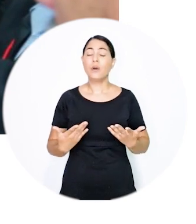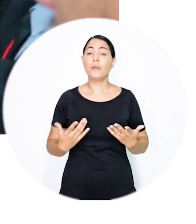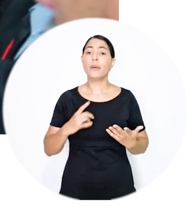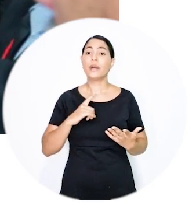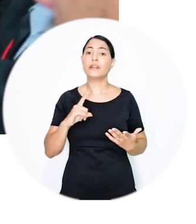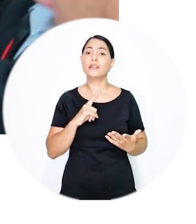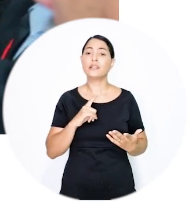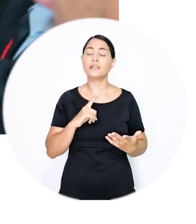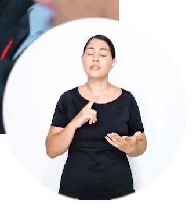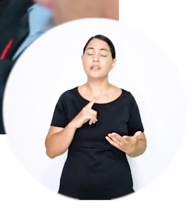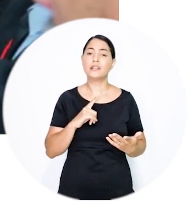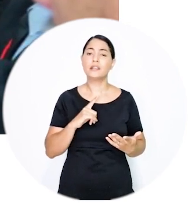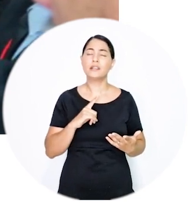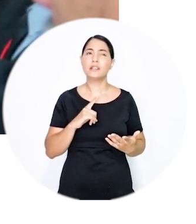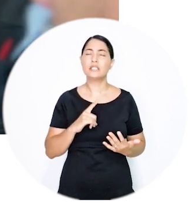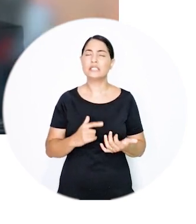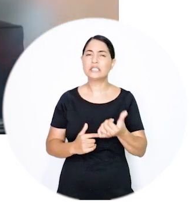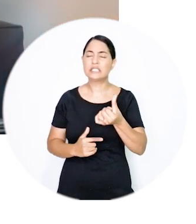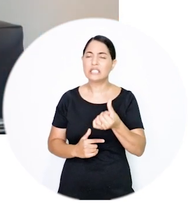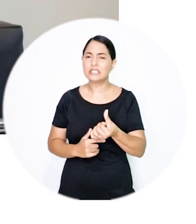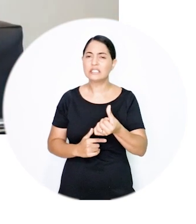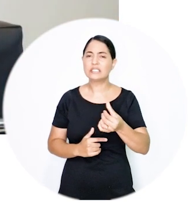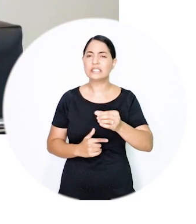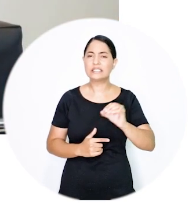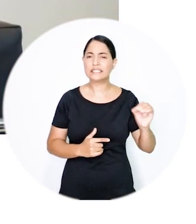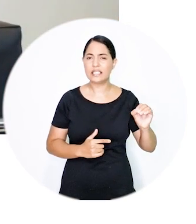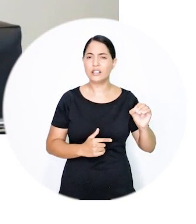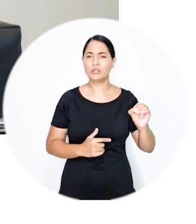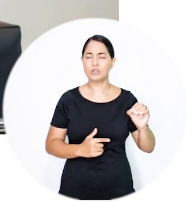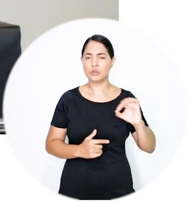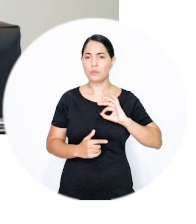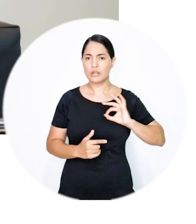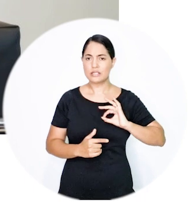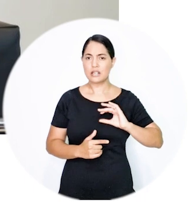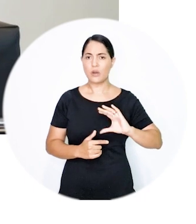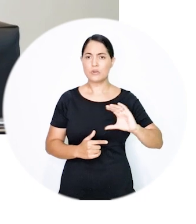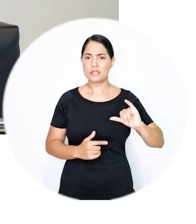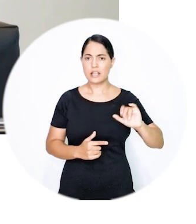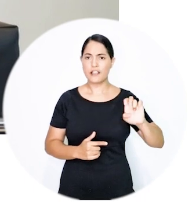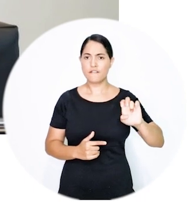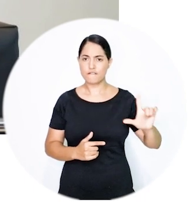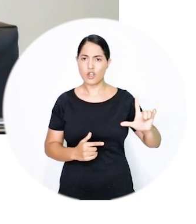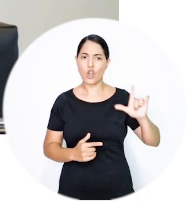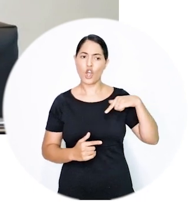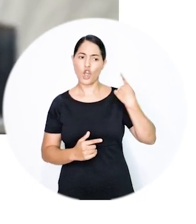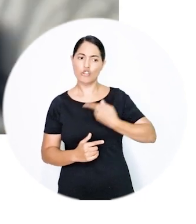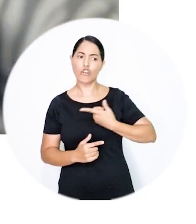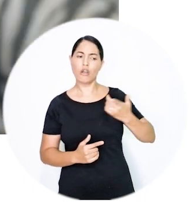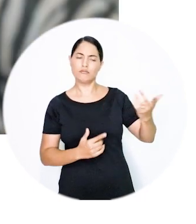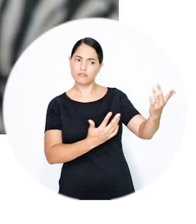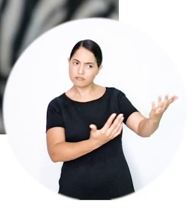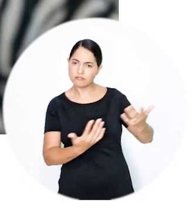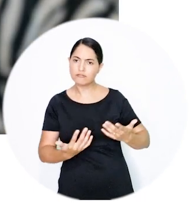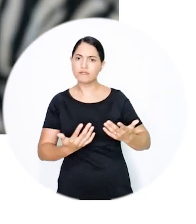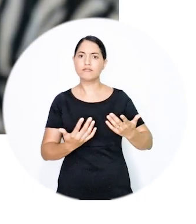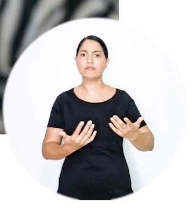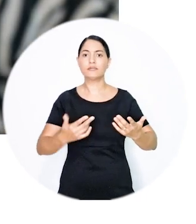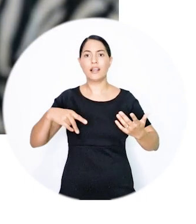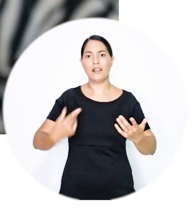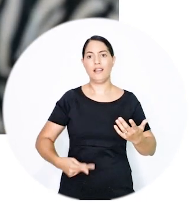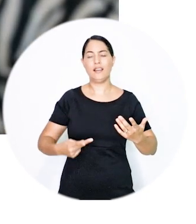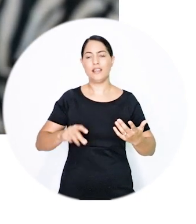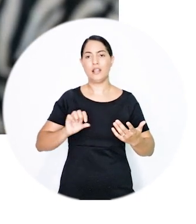tive a oportunidade de falar para 600 novos policiais civis, num ato inédito nosso da OAB Gaúcha, onde